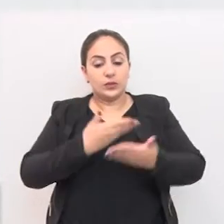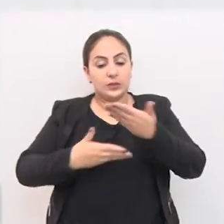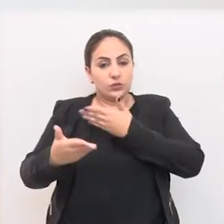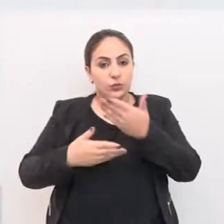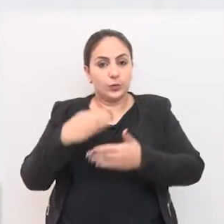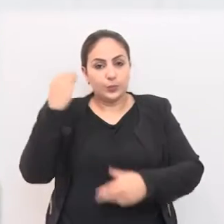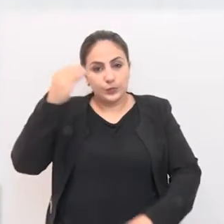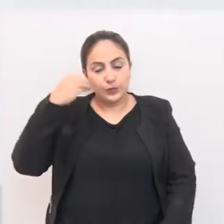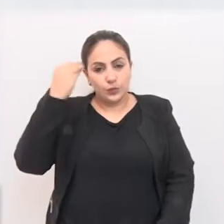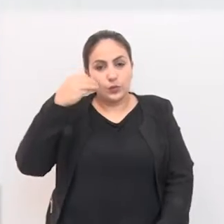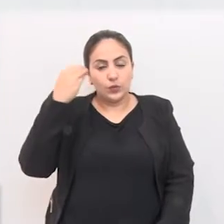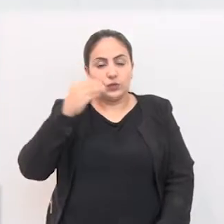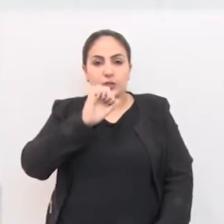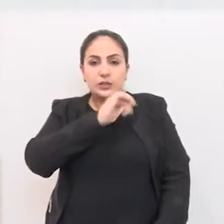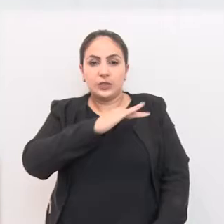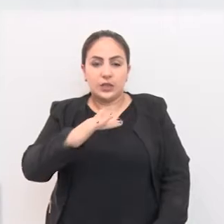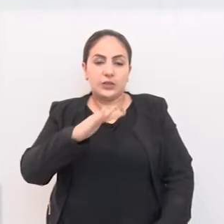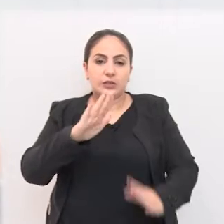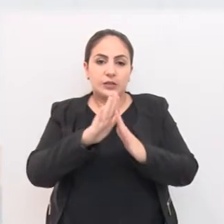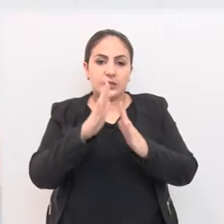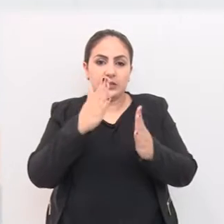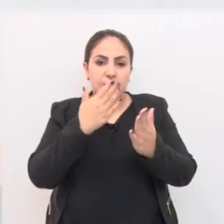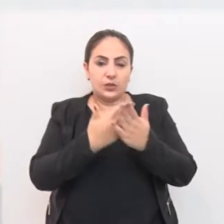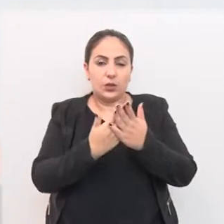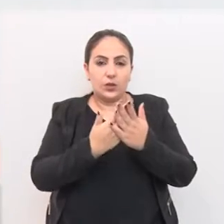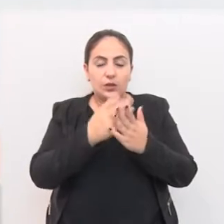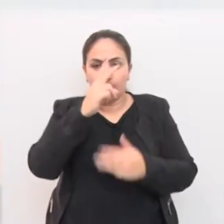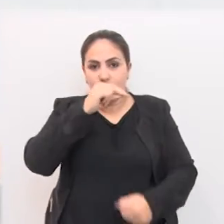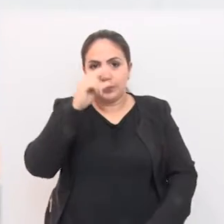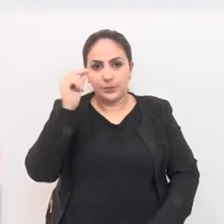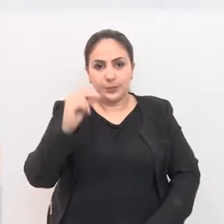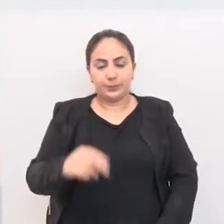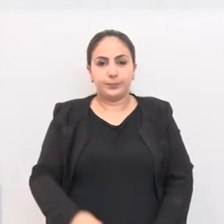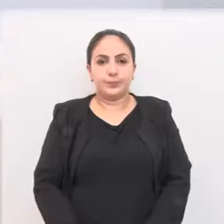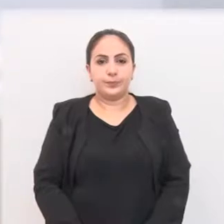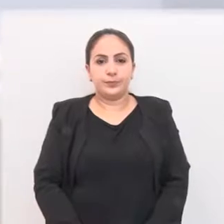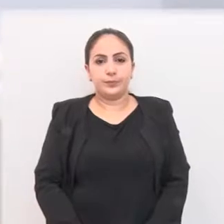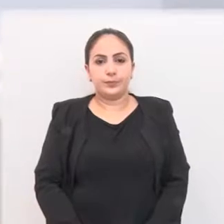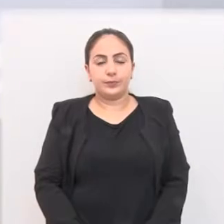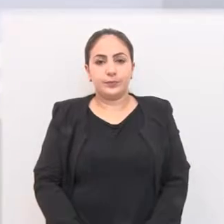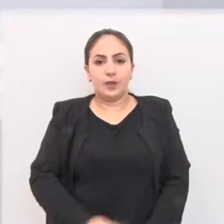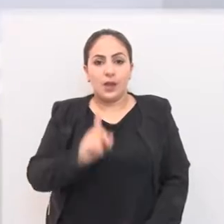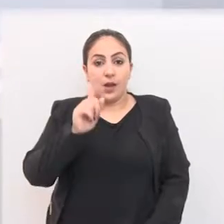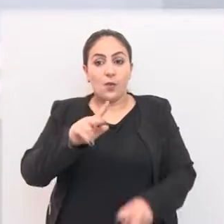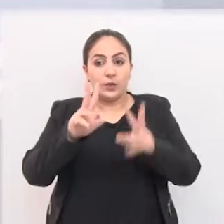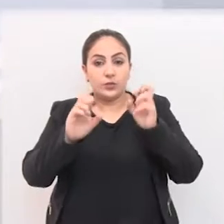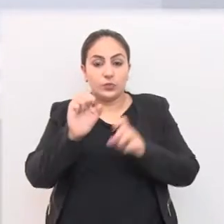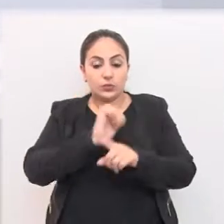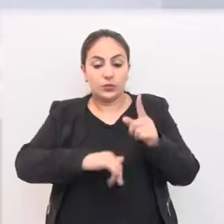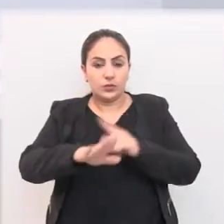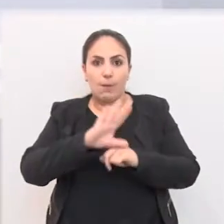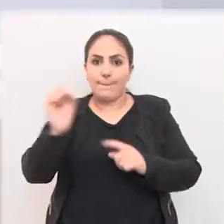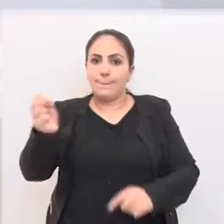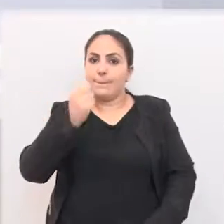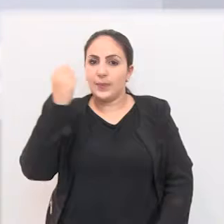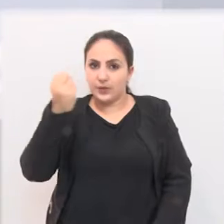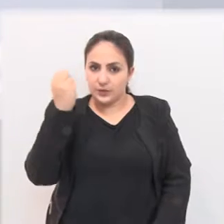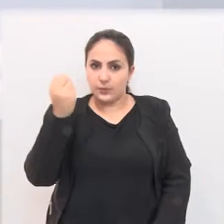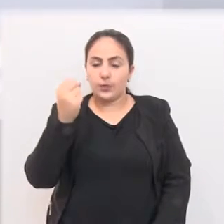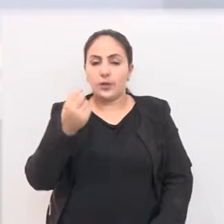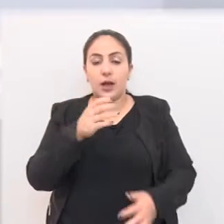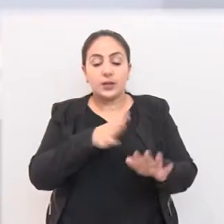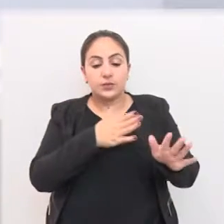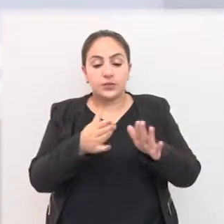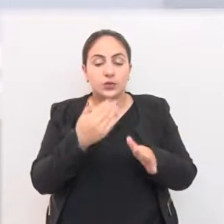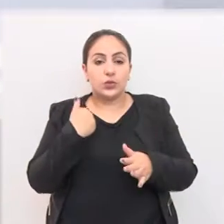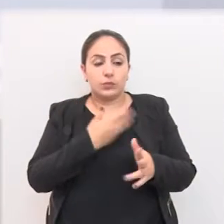o atendimento psicológico de alunos das escolas da rede municipal. É uma questão social gravíssima em